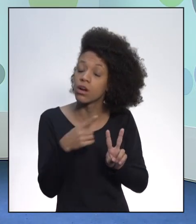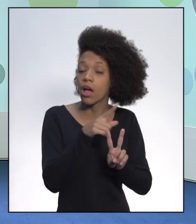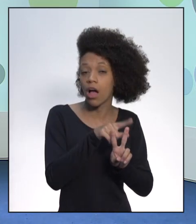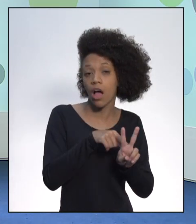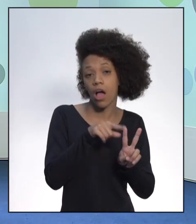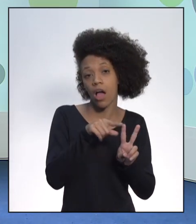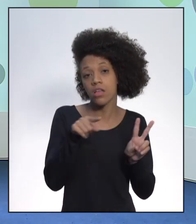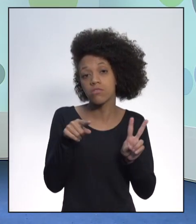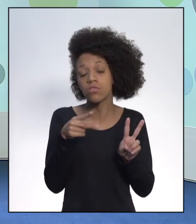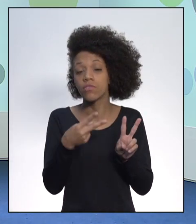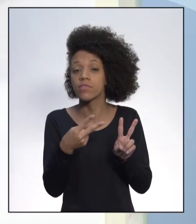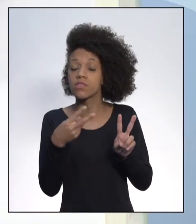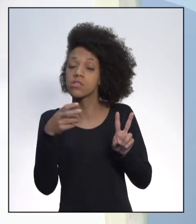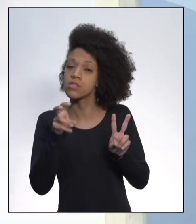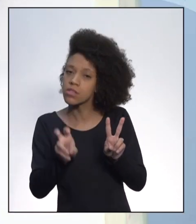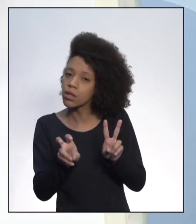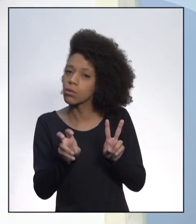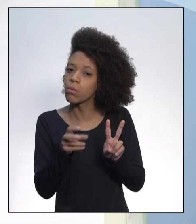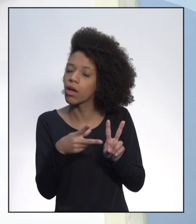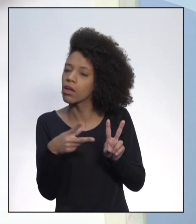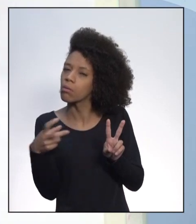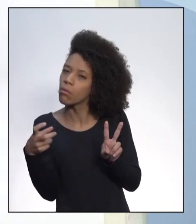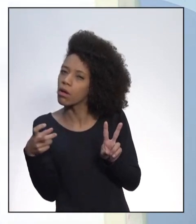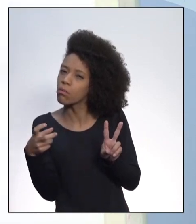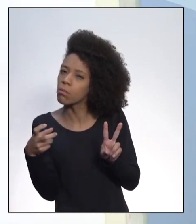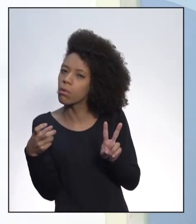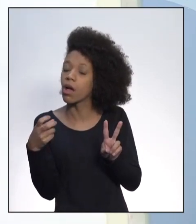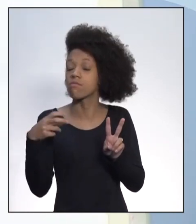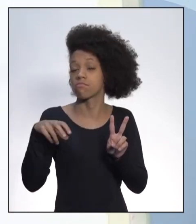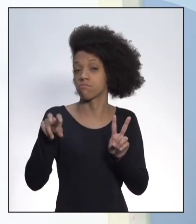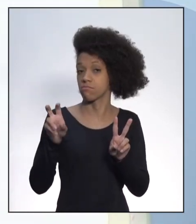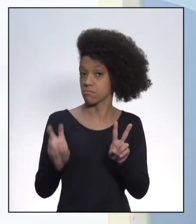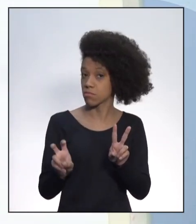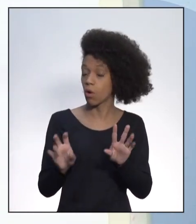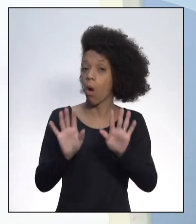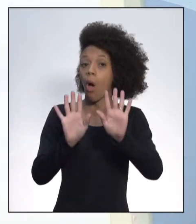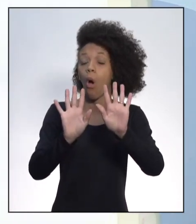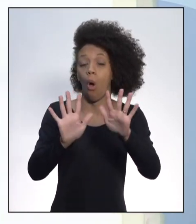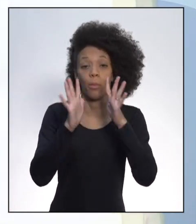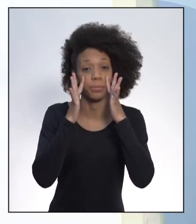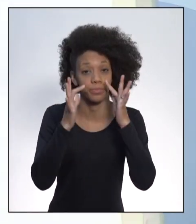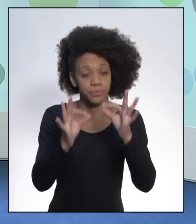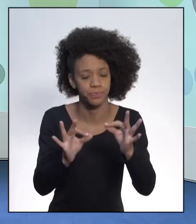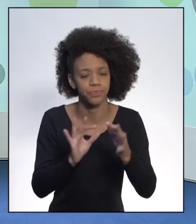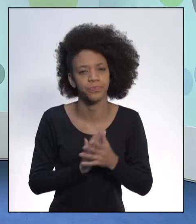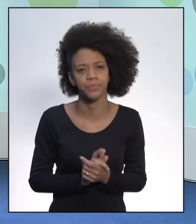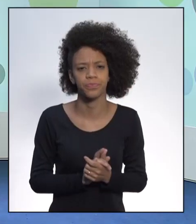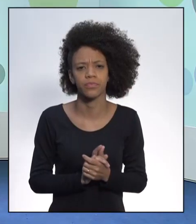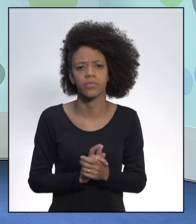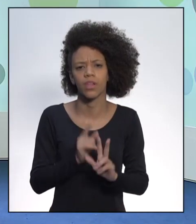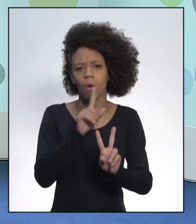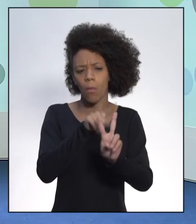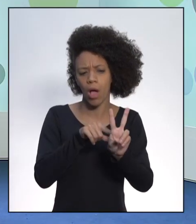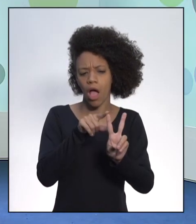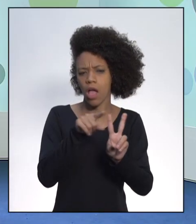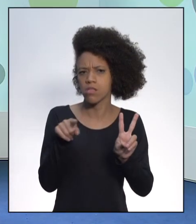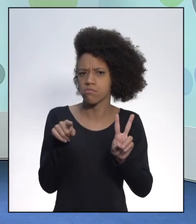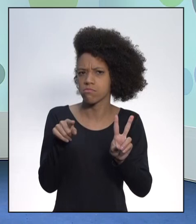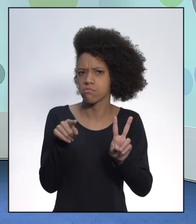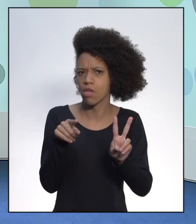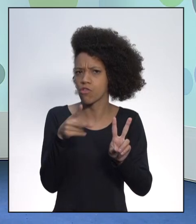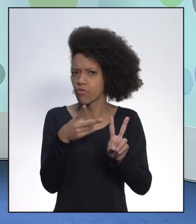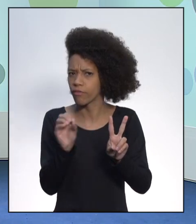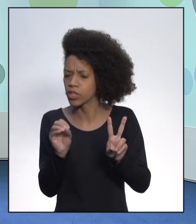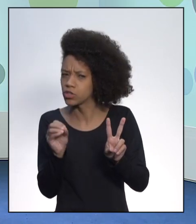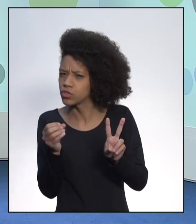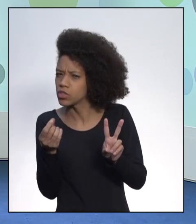raiz de 25 é igual a 5. Bom, observe que o raiz de 20 é um número que está entre